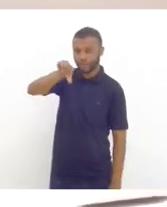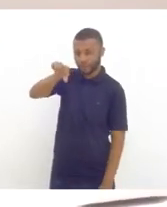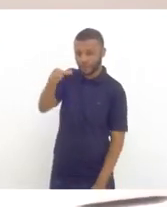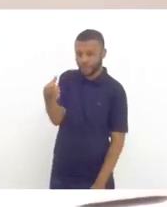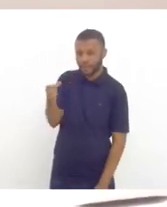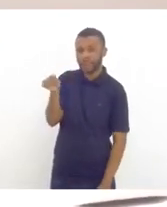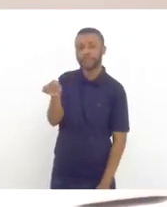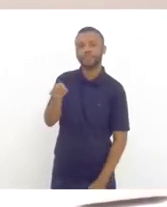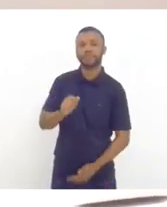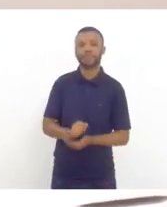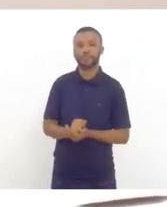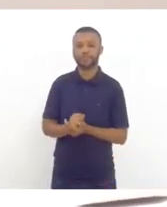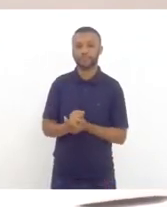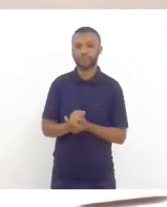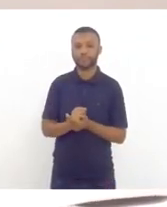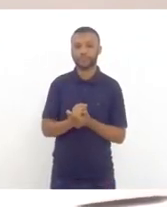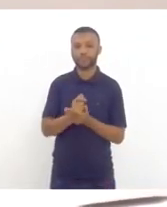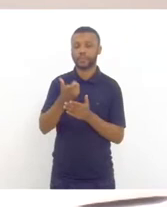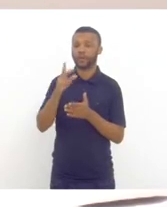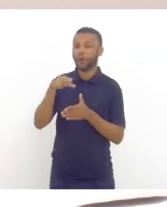ela, no seu anexo 1,